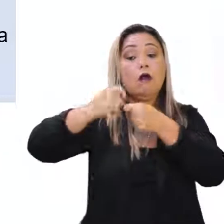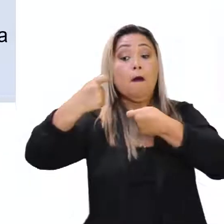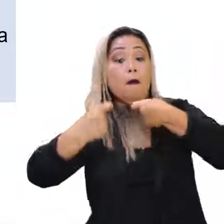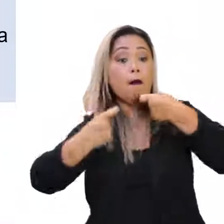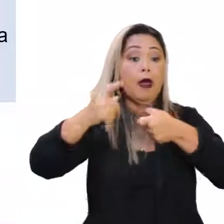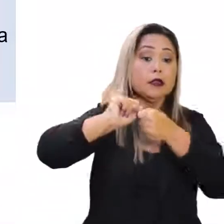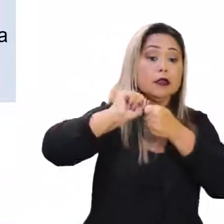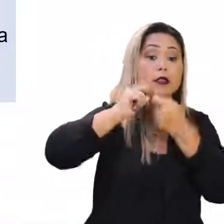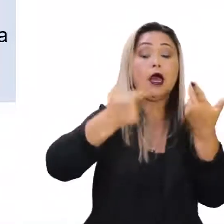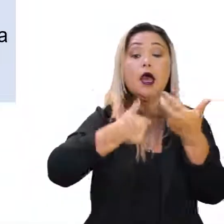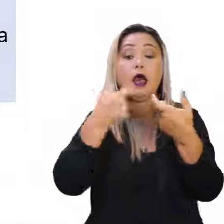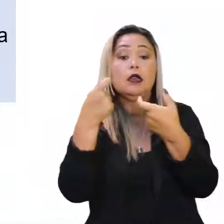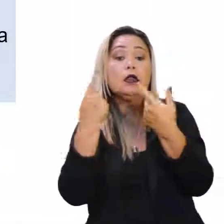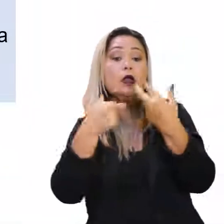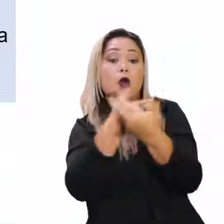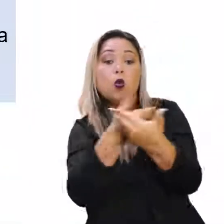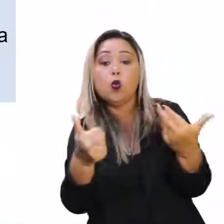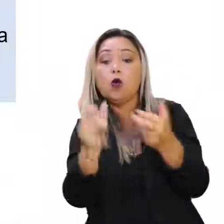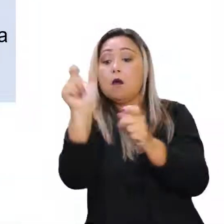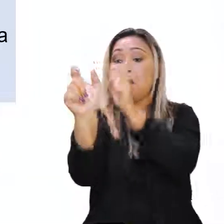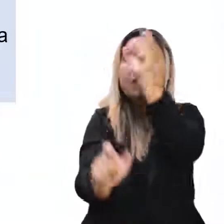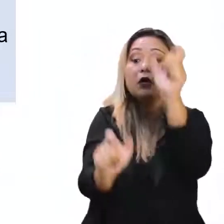homens notáveis. Então, são os temas